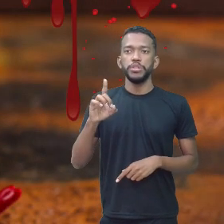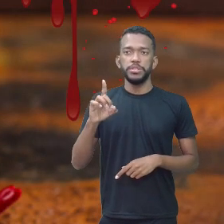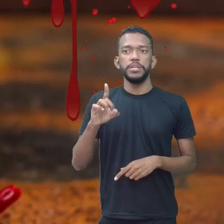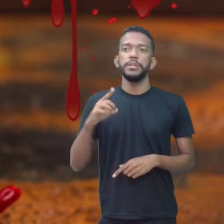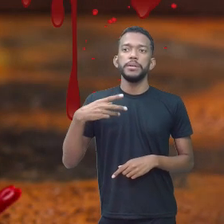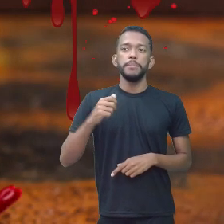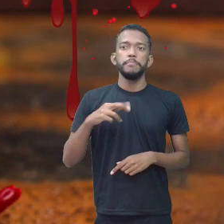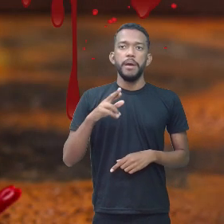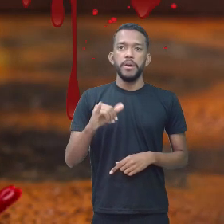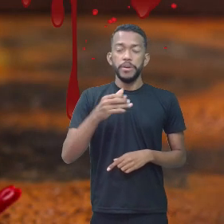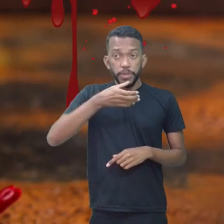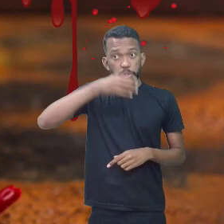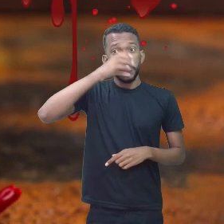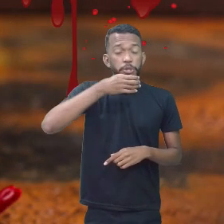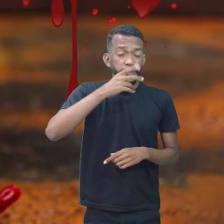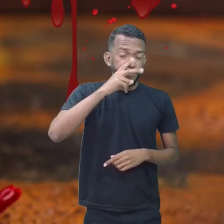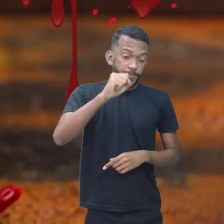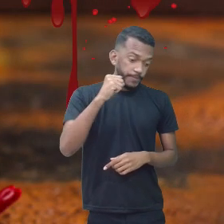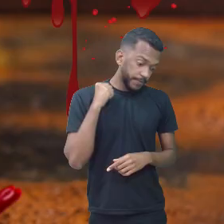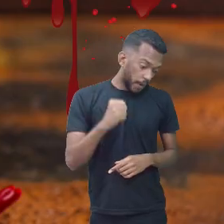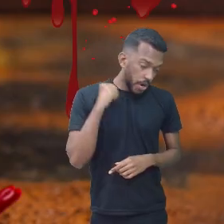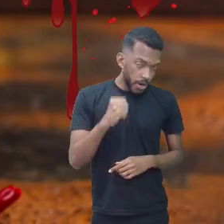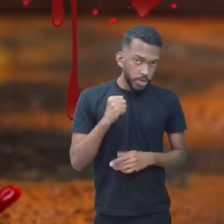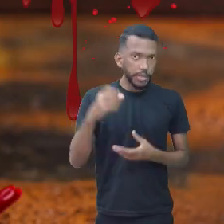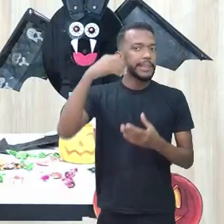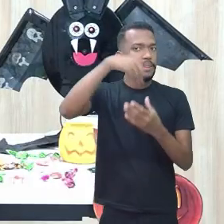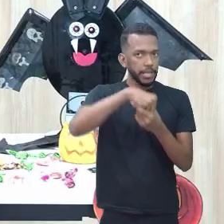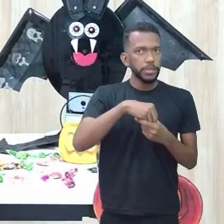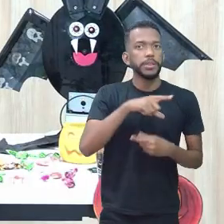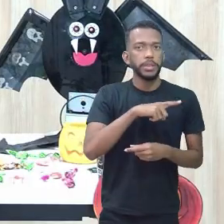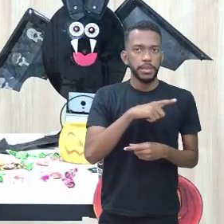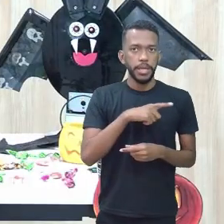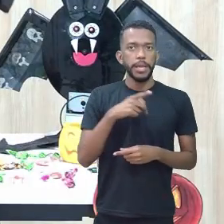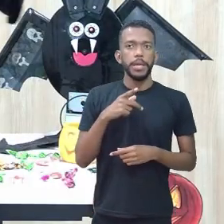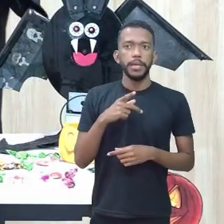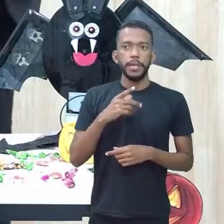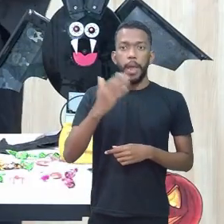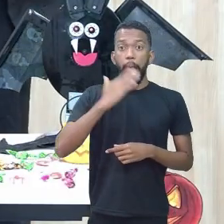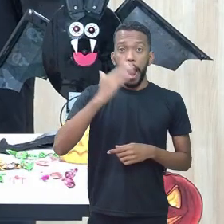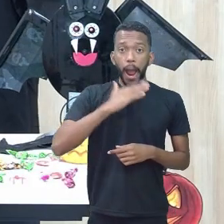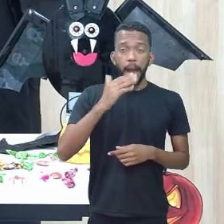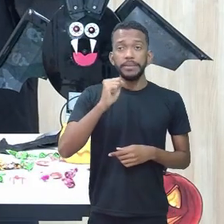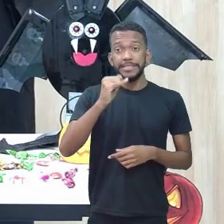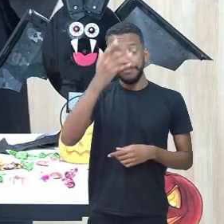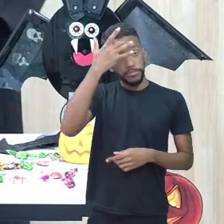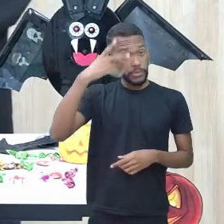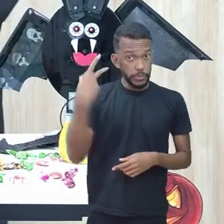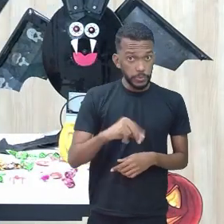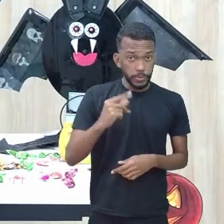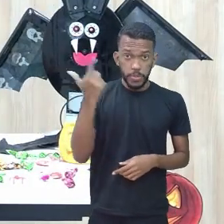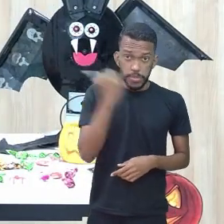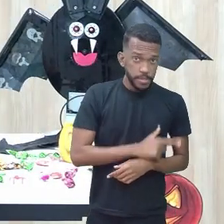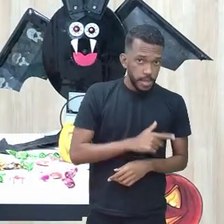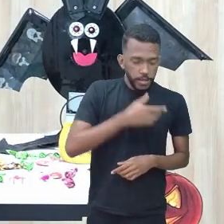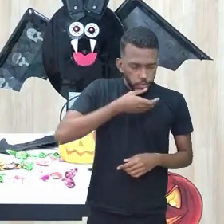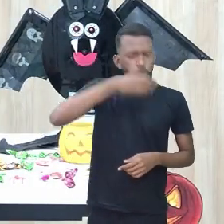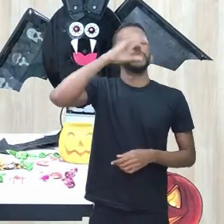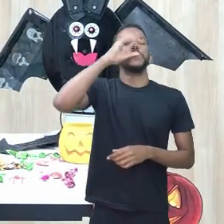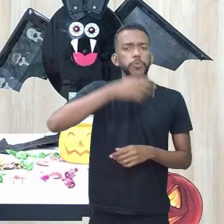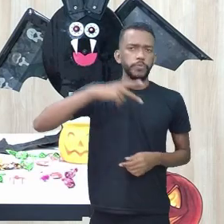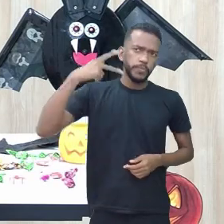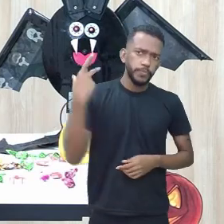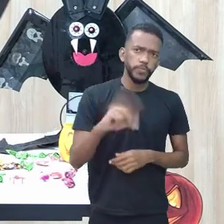bem caliente, bem forte e tem até pimenta dentro dela. Só toma quem aguenta mesmo esse trem, e aí também é